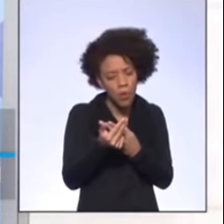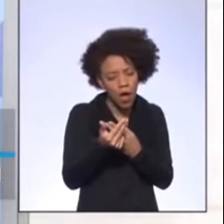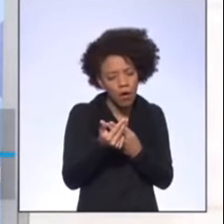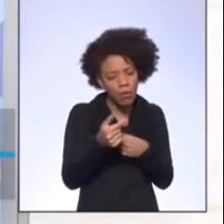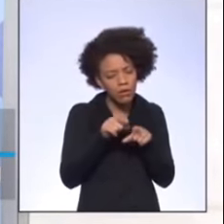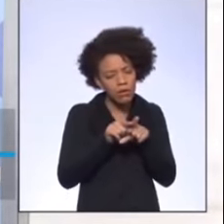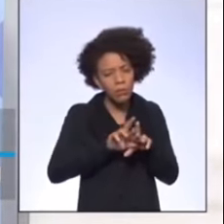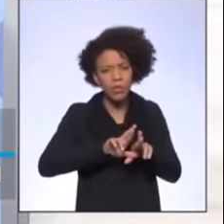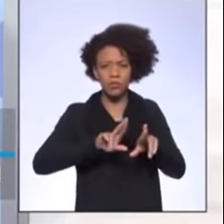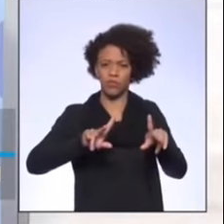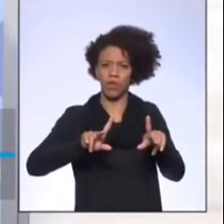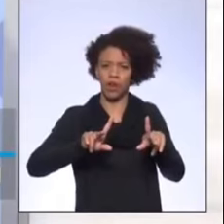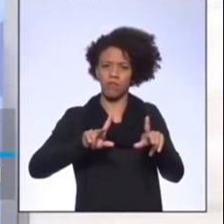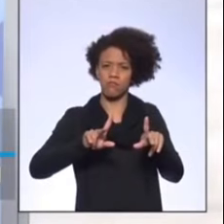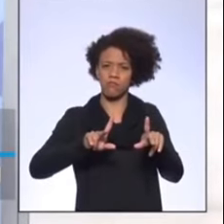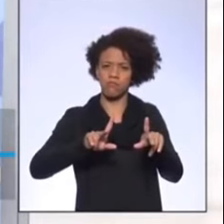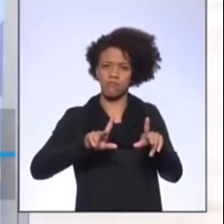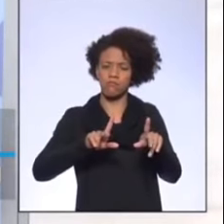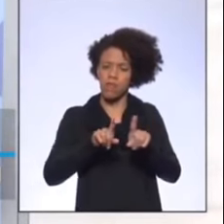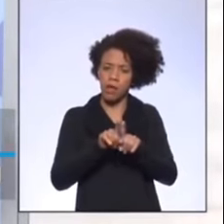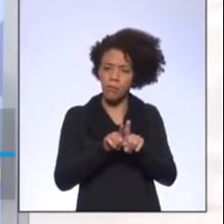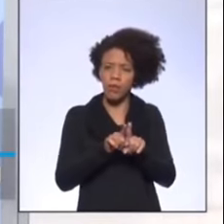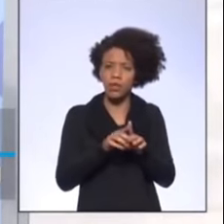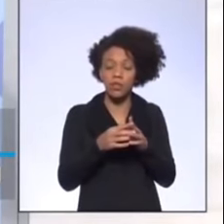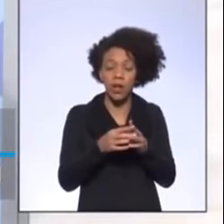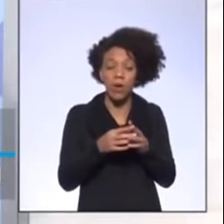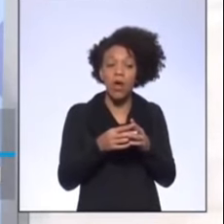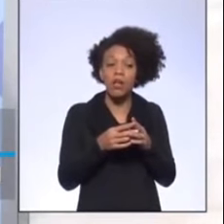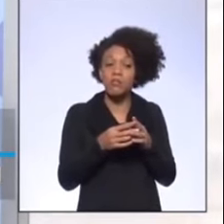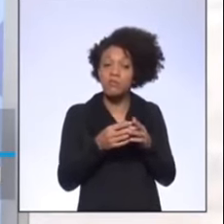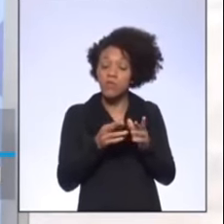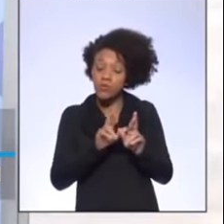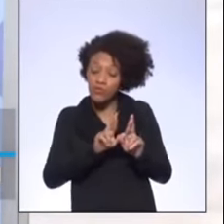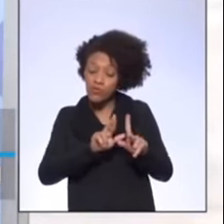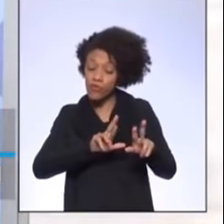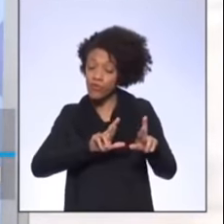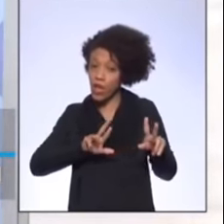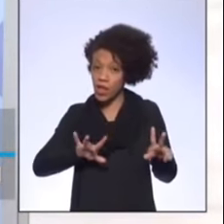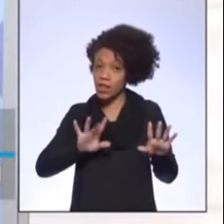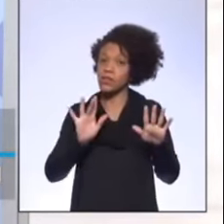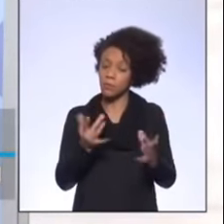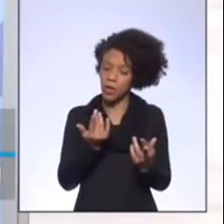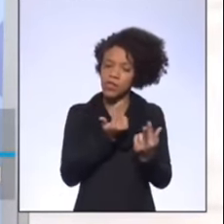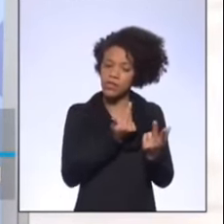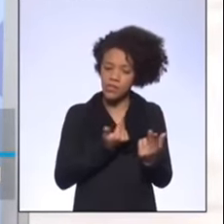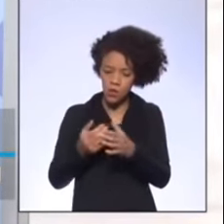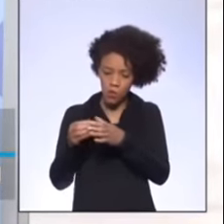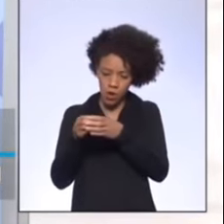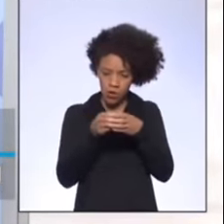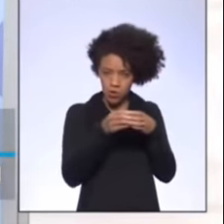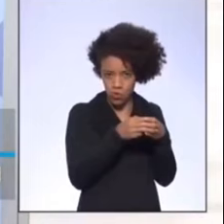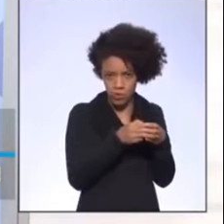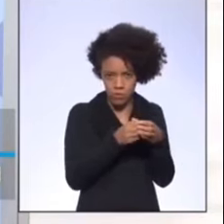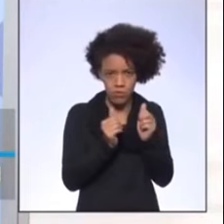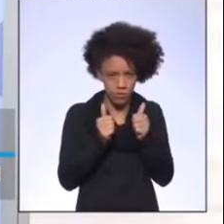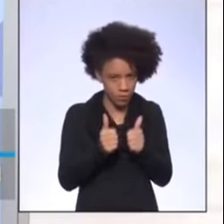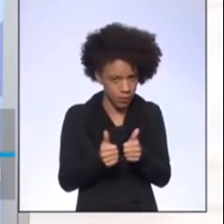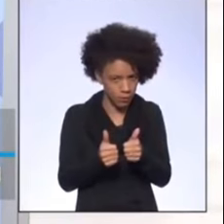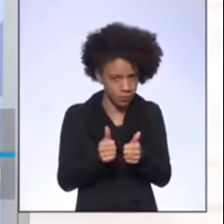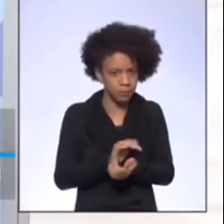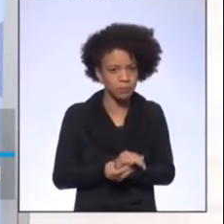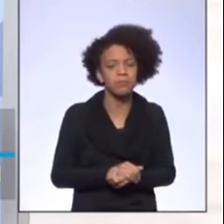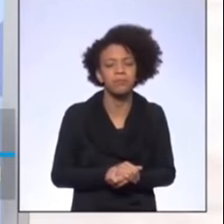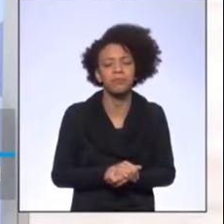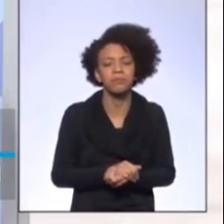diferenciadas. Tá? Elas são diferentes uma das outras, mas iguais entre si. E aí vão formar tecidos. Tudo bem?